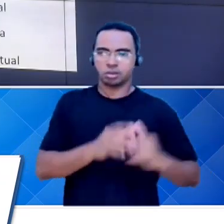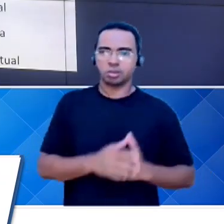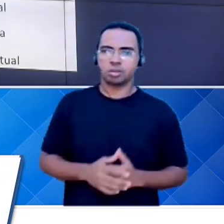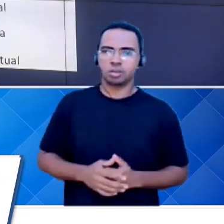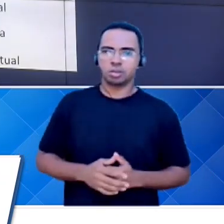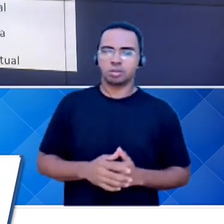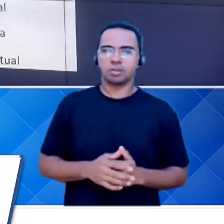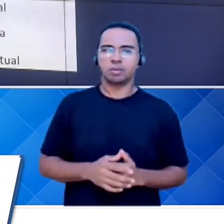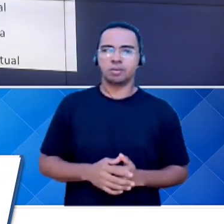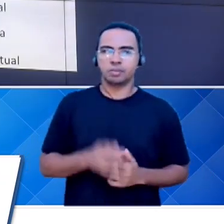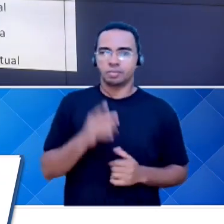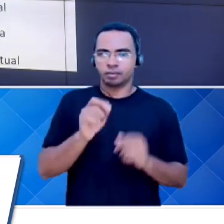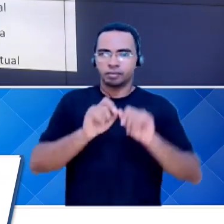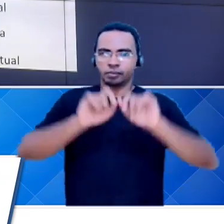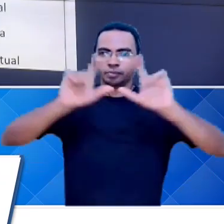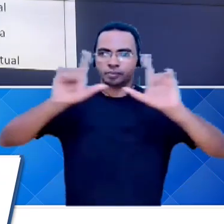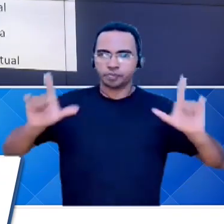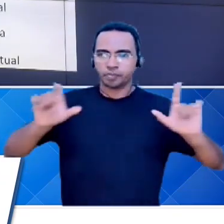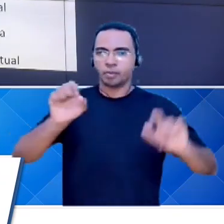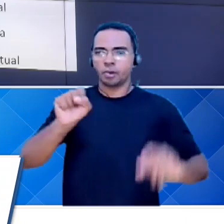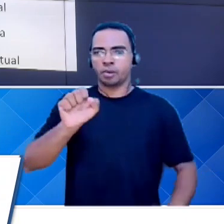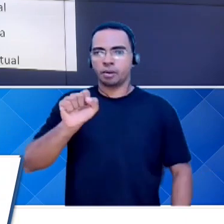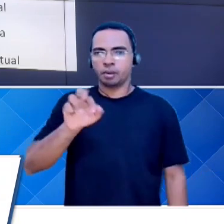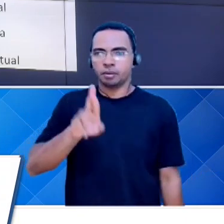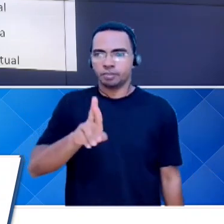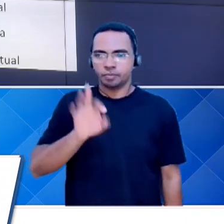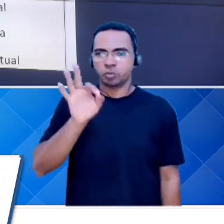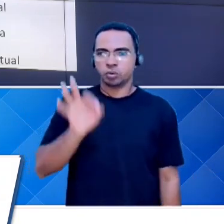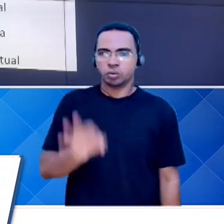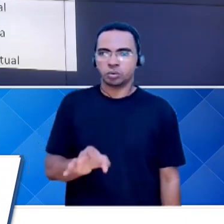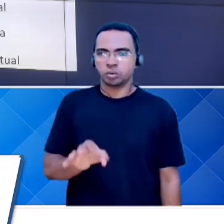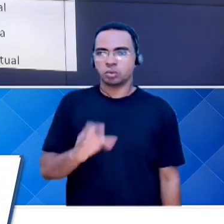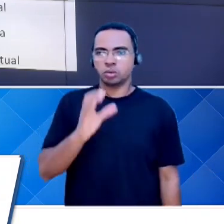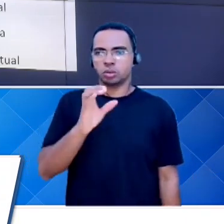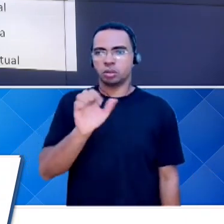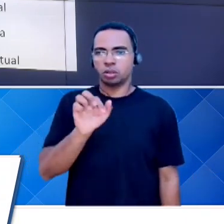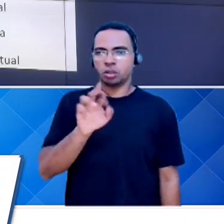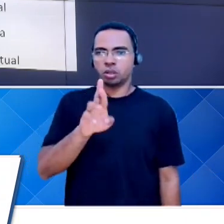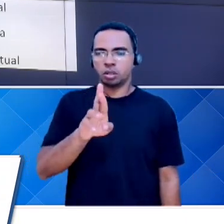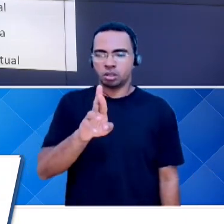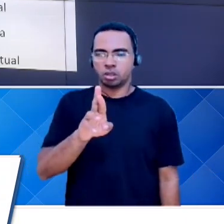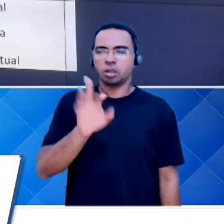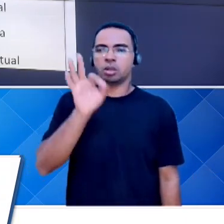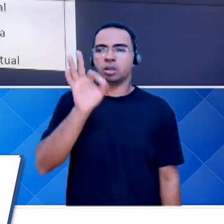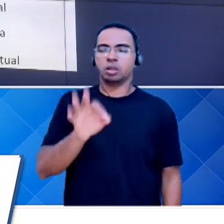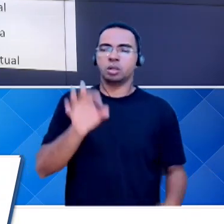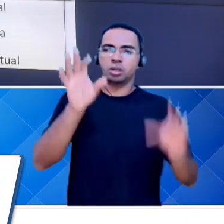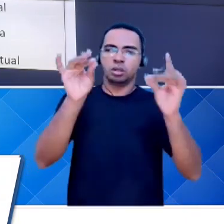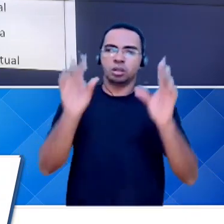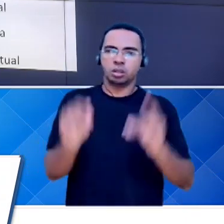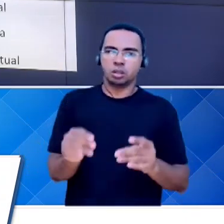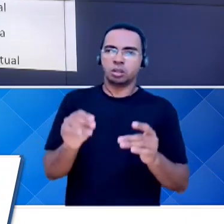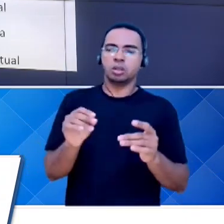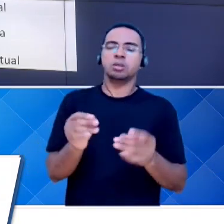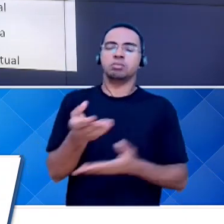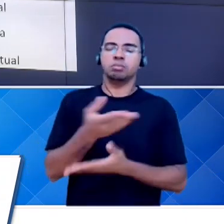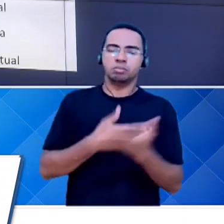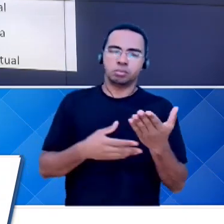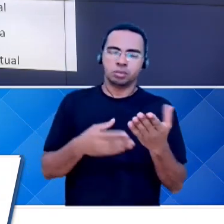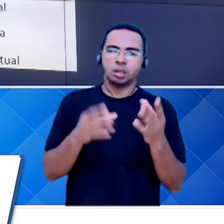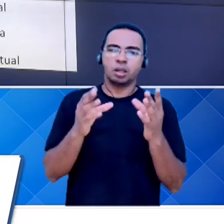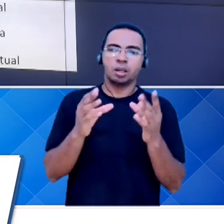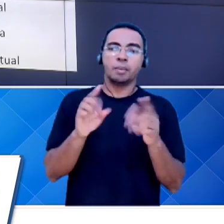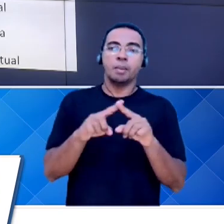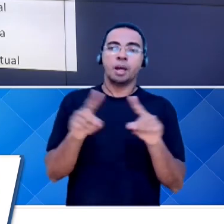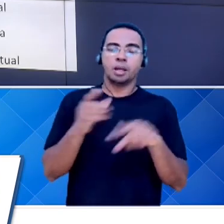Aí um destaque para o SER, né, que é o Centro Especializado em Reabilitação, e que, na verdade, a prática